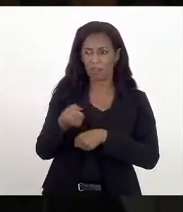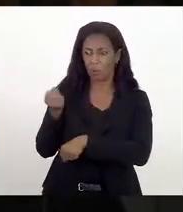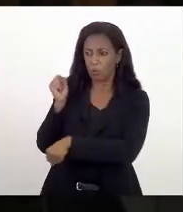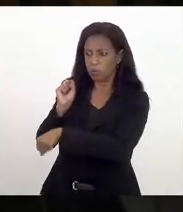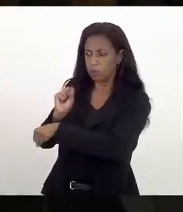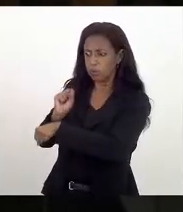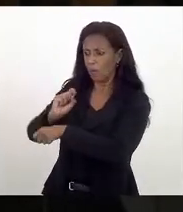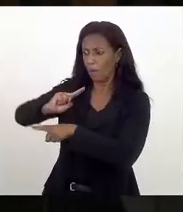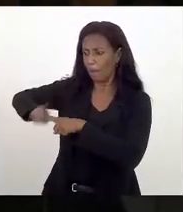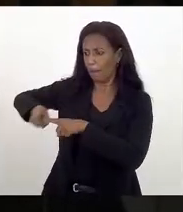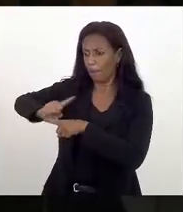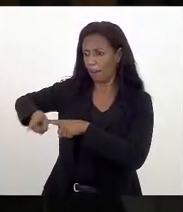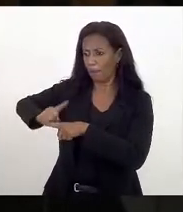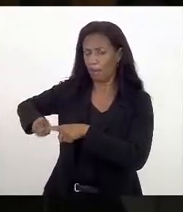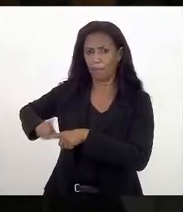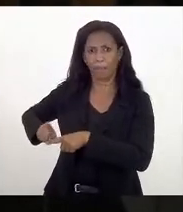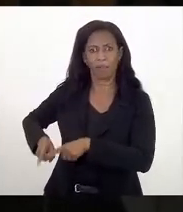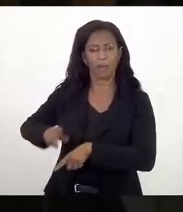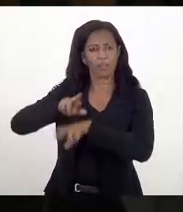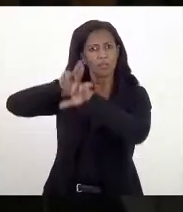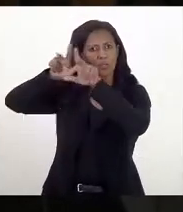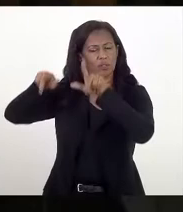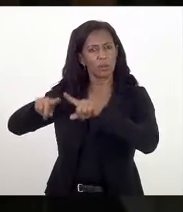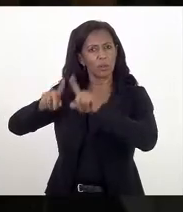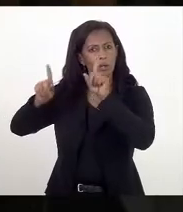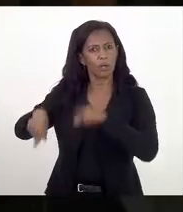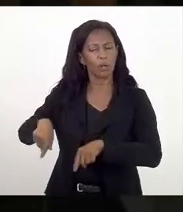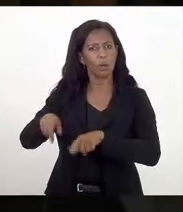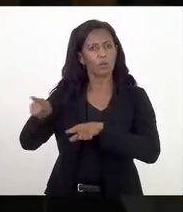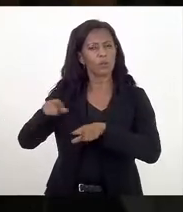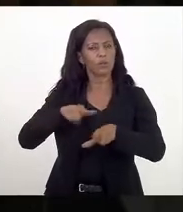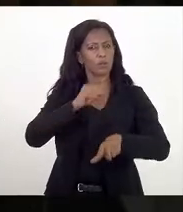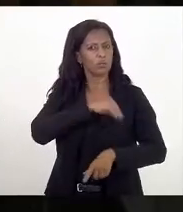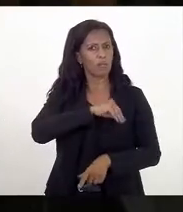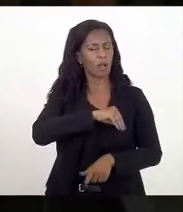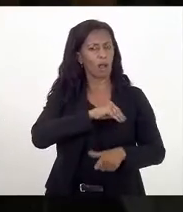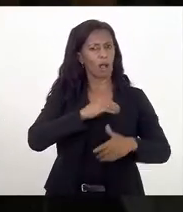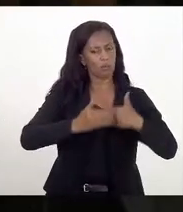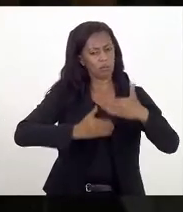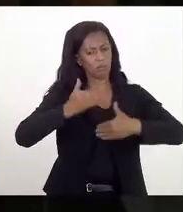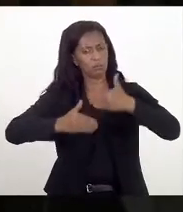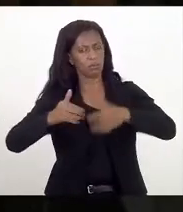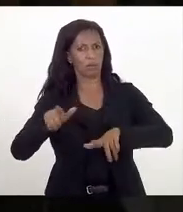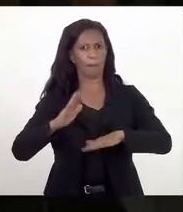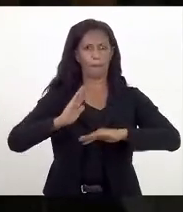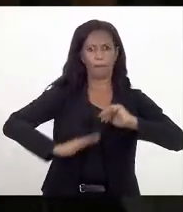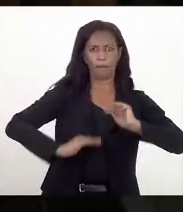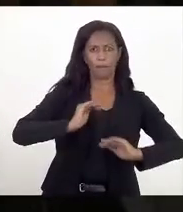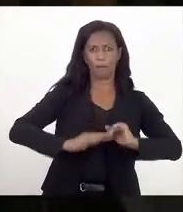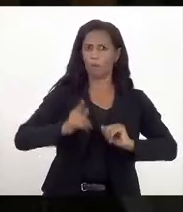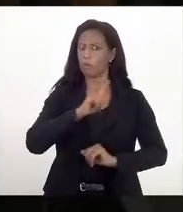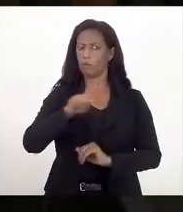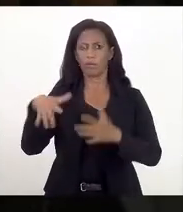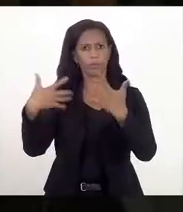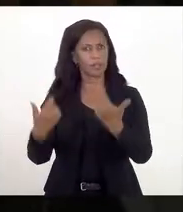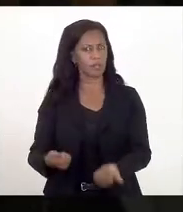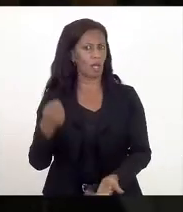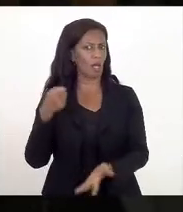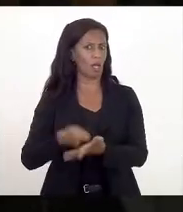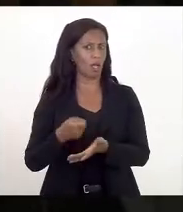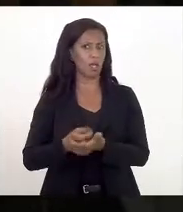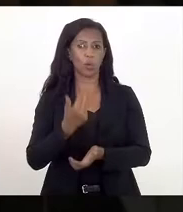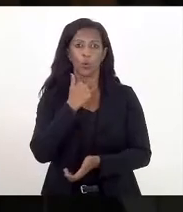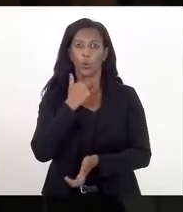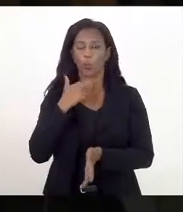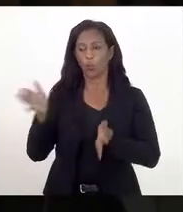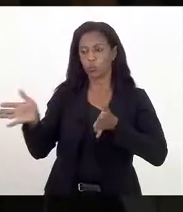negando as diferentes categorias do serviço público, os seus planos de cargos, carreiras e vencimentos. Nós não vamos permitir que a gente não possa, que